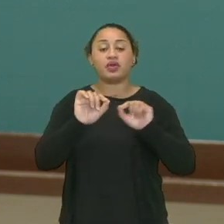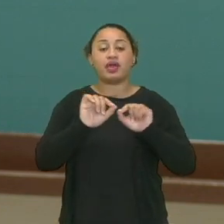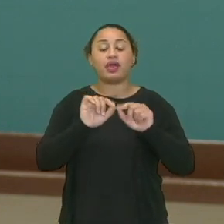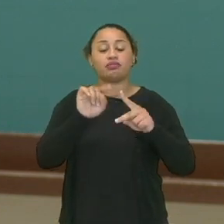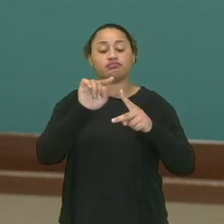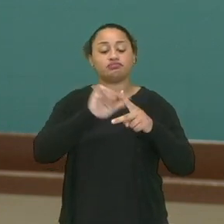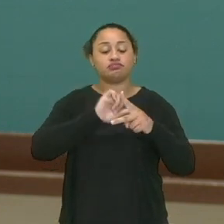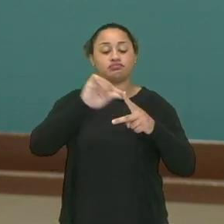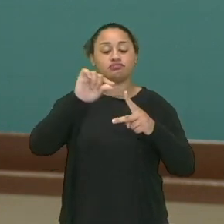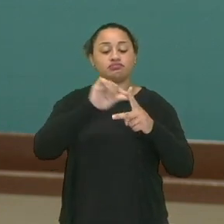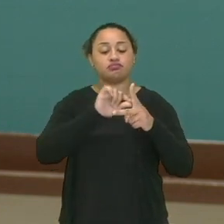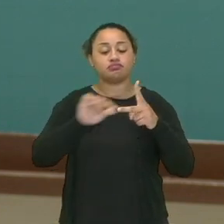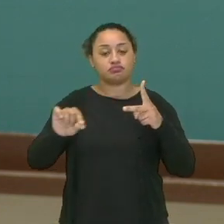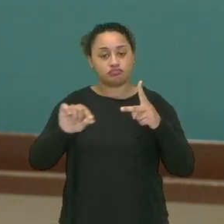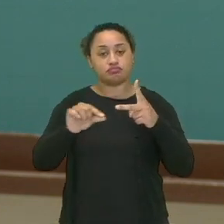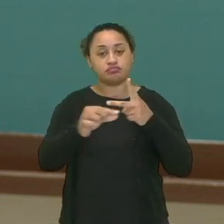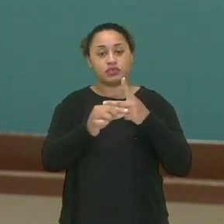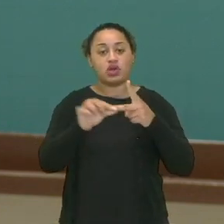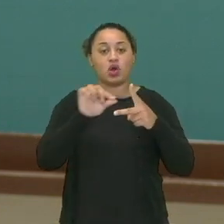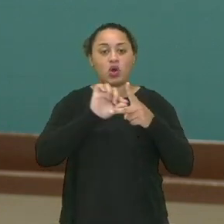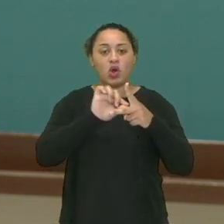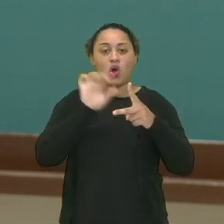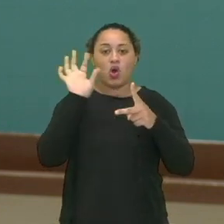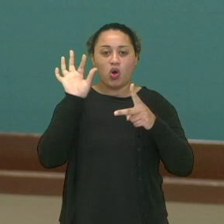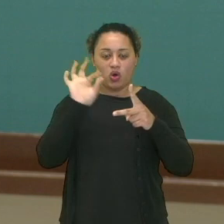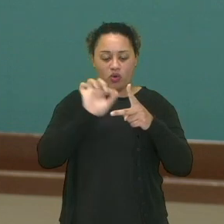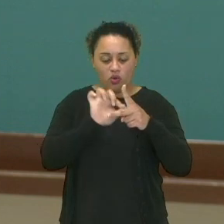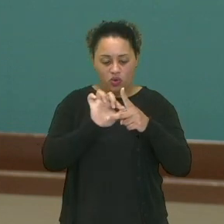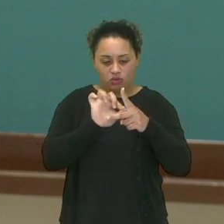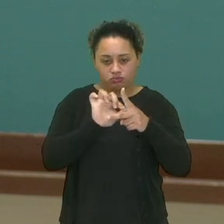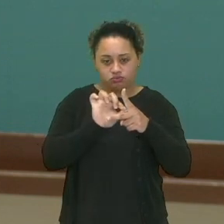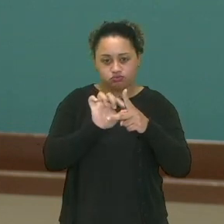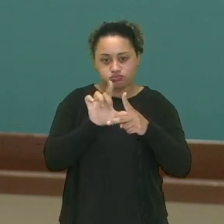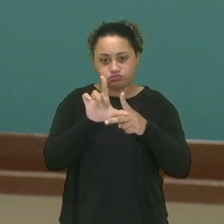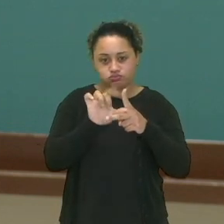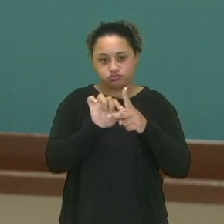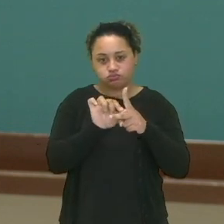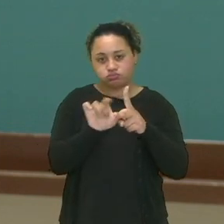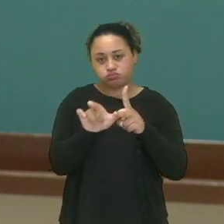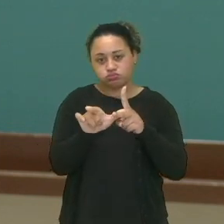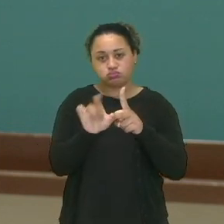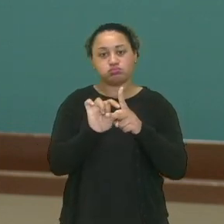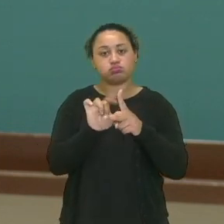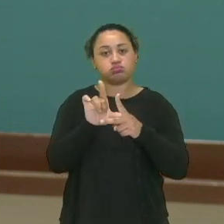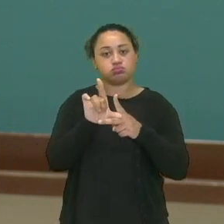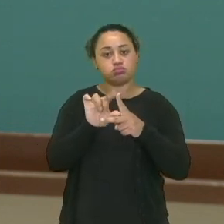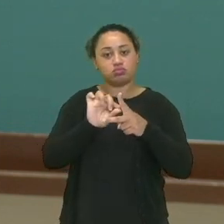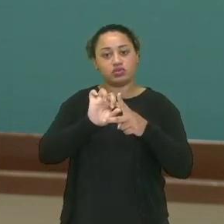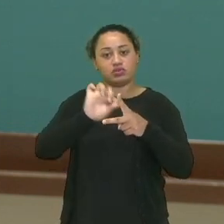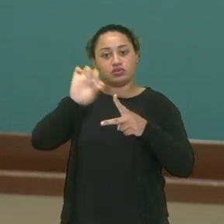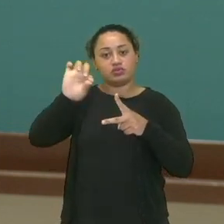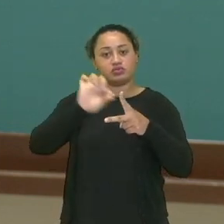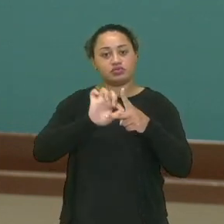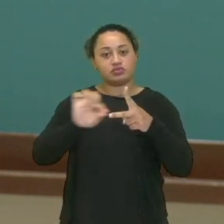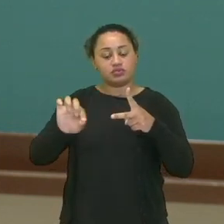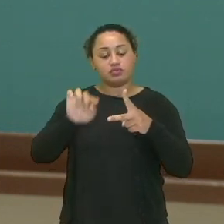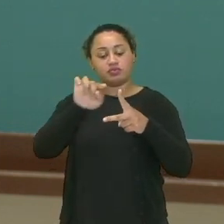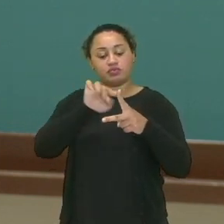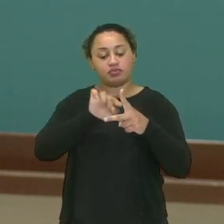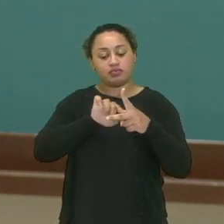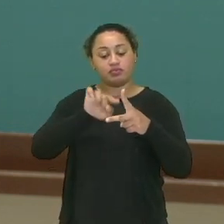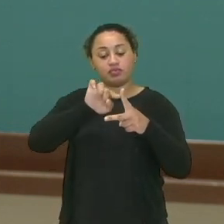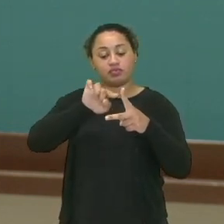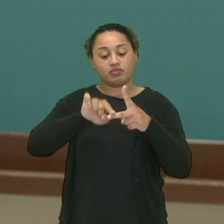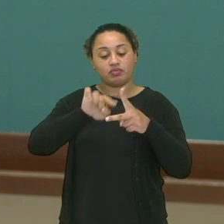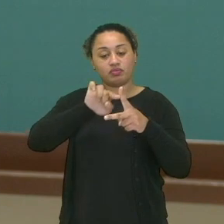duas semirretas, que partem da mesma origem, tá? Elas vão partir lá da mesma origem, né? E vão formar uma